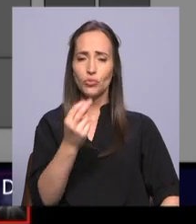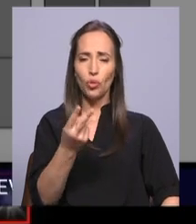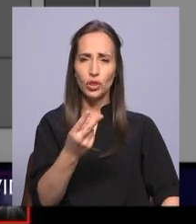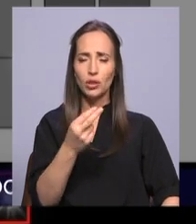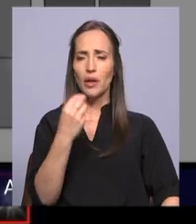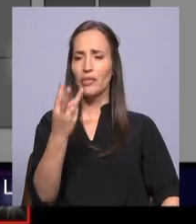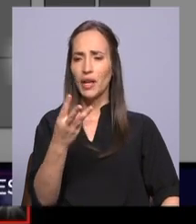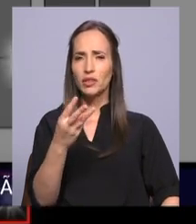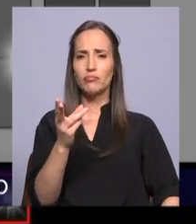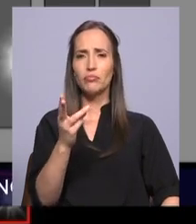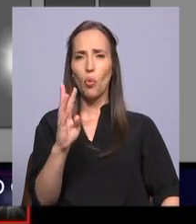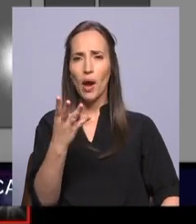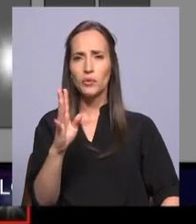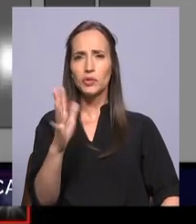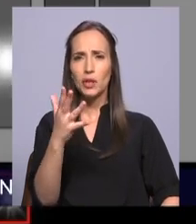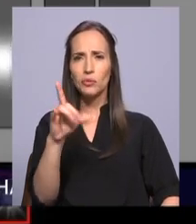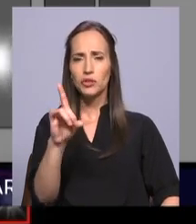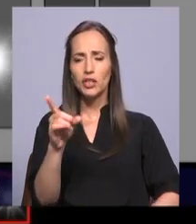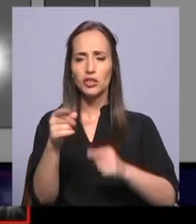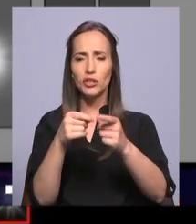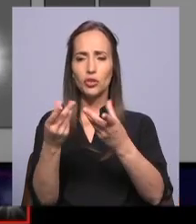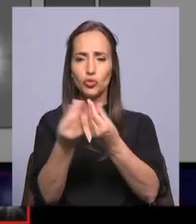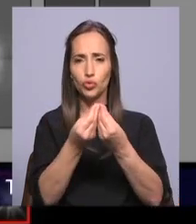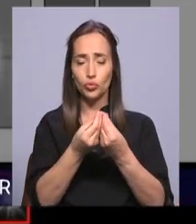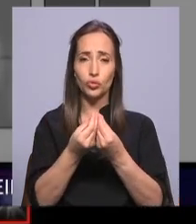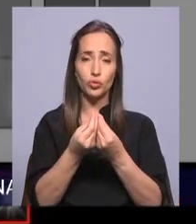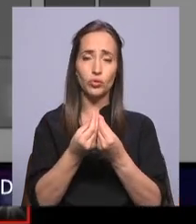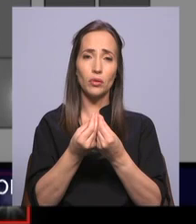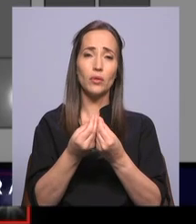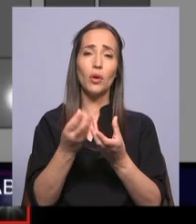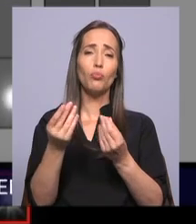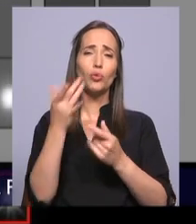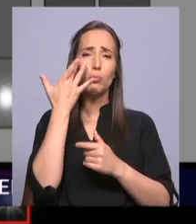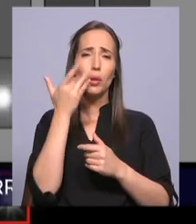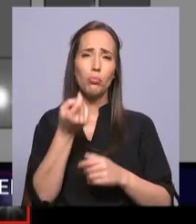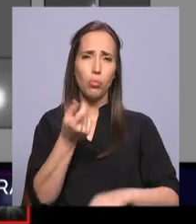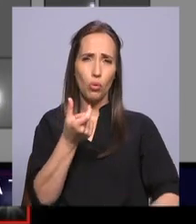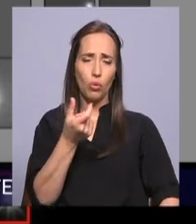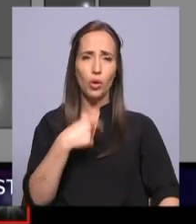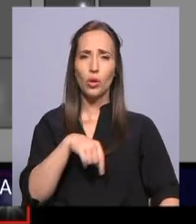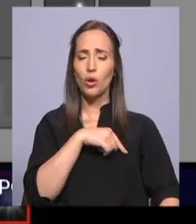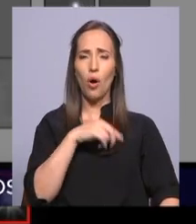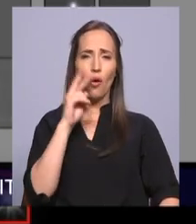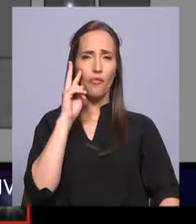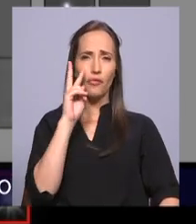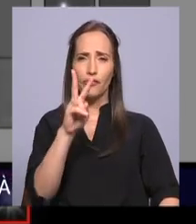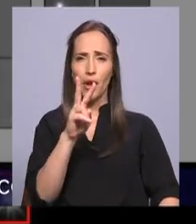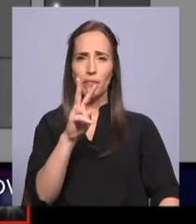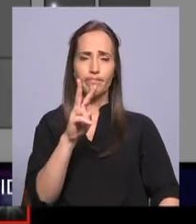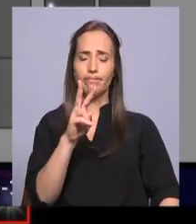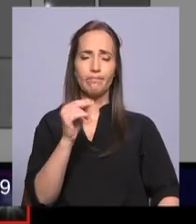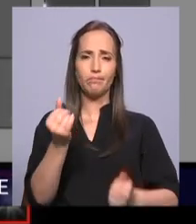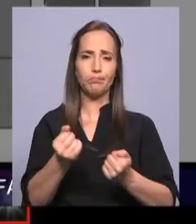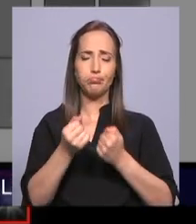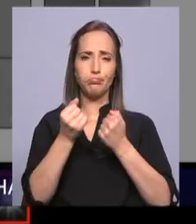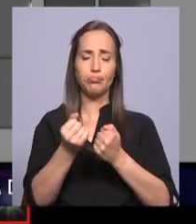5, 6 estrelas. Muitas delas são, obviamente, muito pouco brilhantes para que nós possamos ver a olho nu. Mas